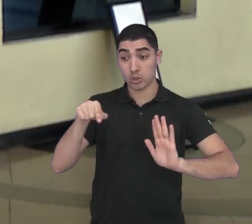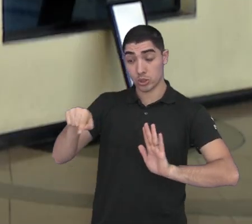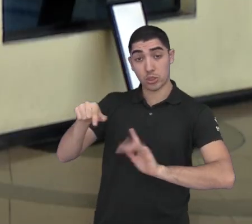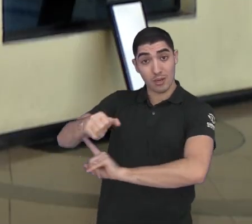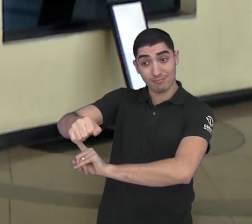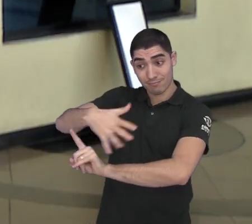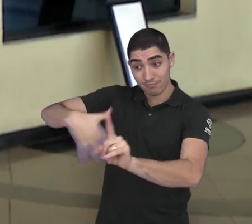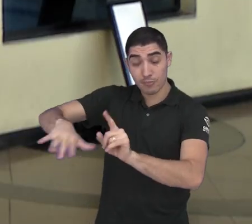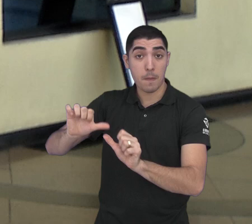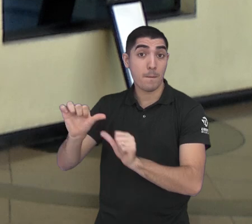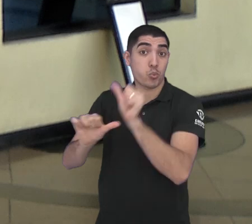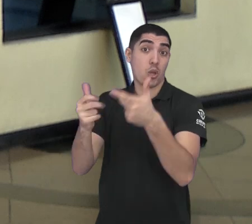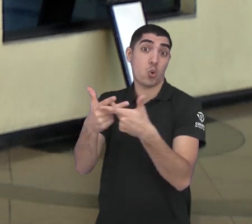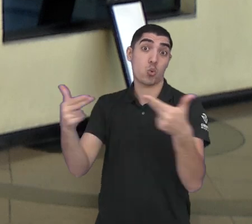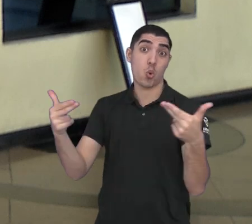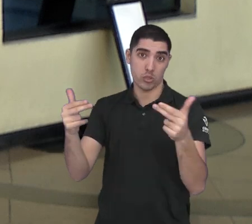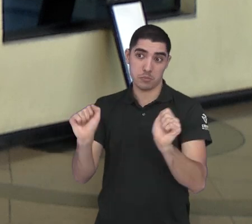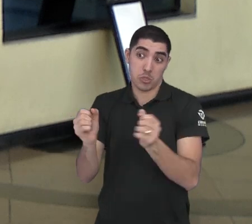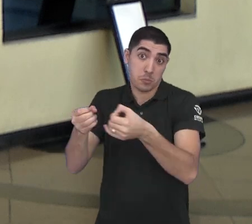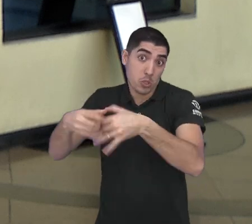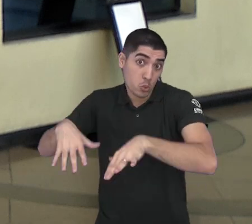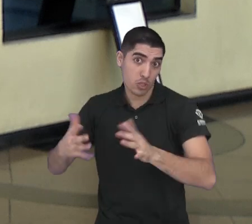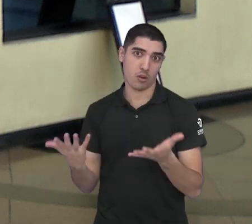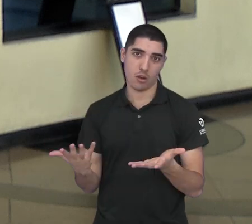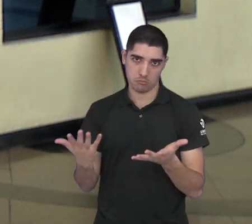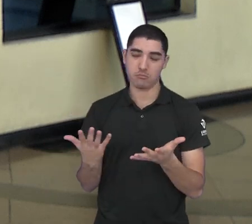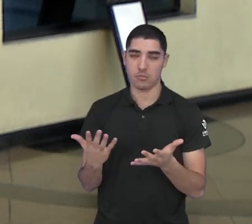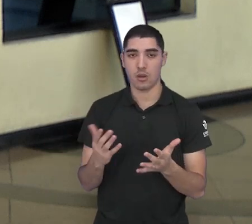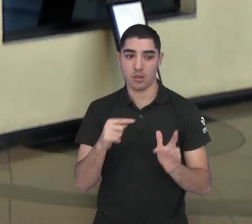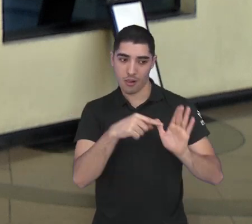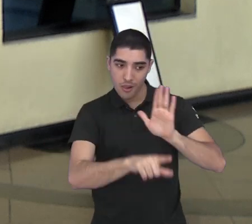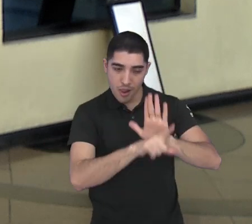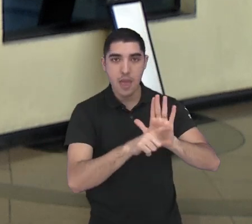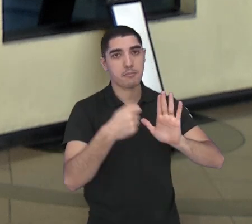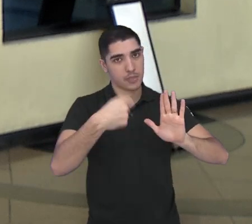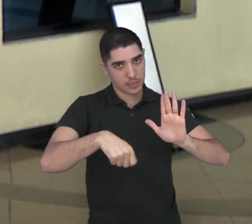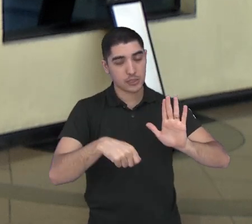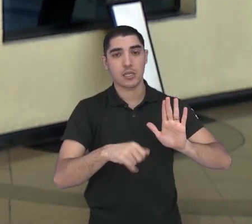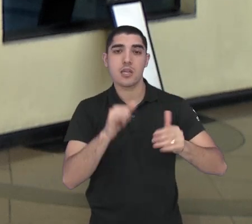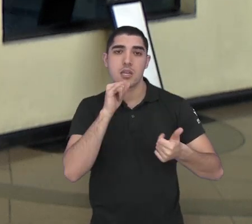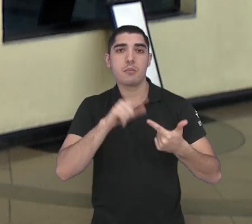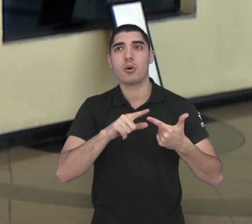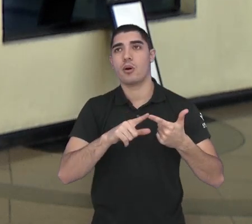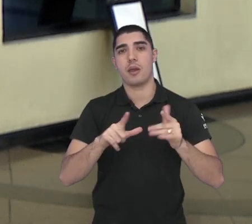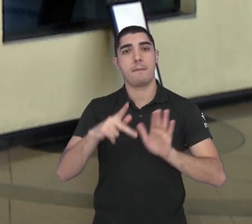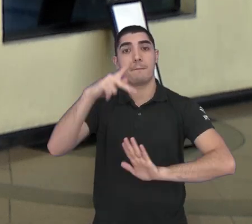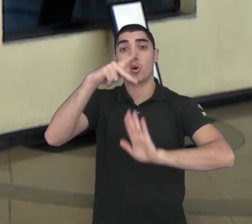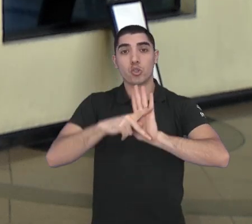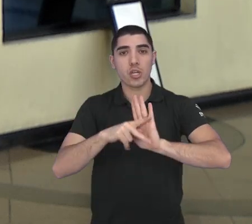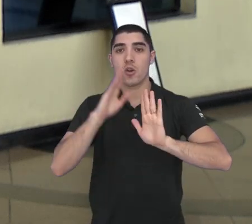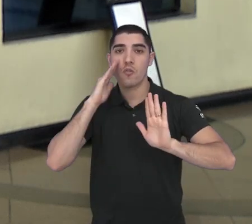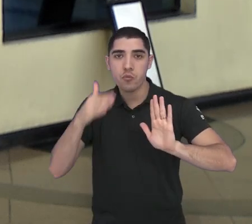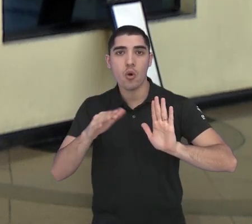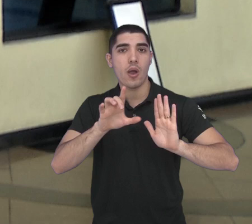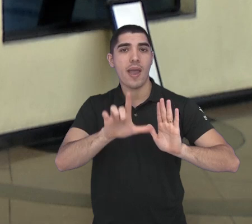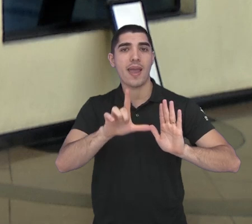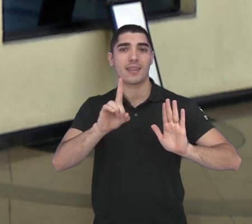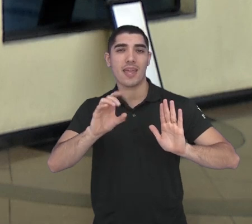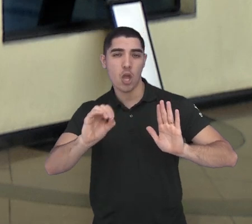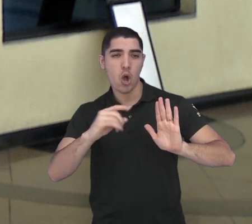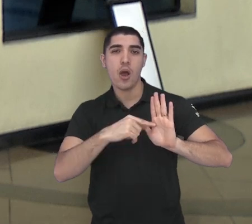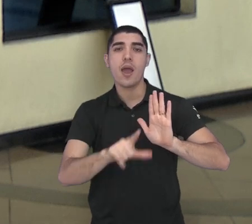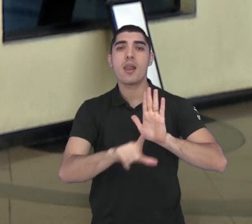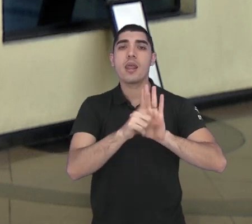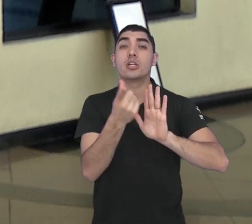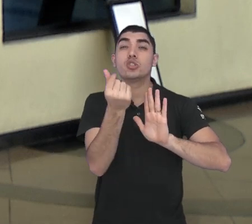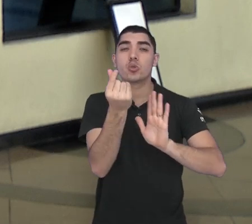impacto ambiental, assim definido em lei, né? As leis orçamentárias, então o projeto de plano plurianual, o projeto da LDO, a Lei